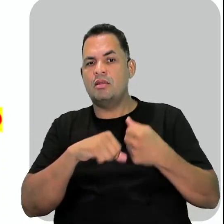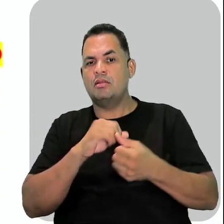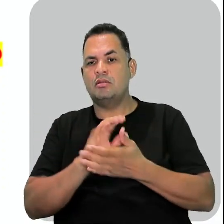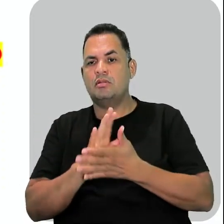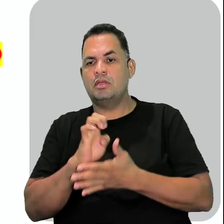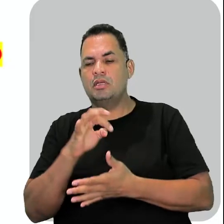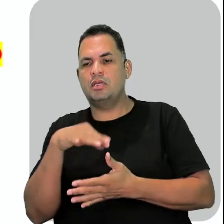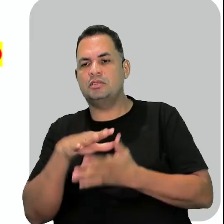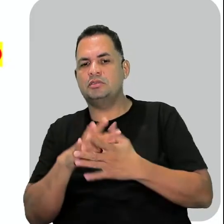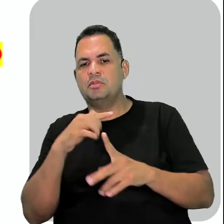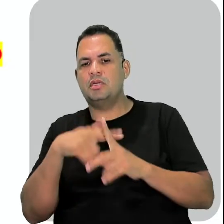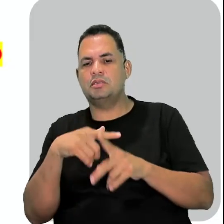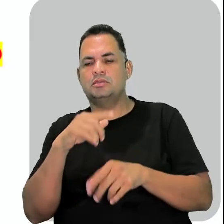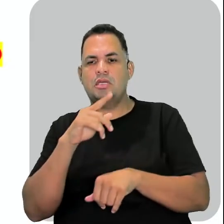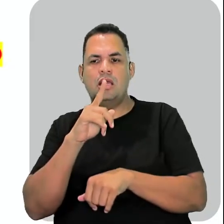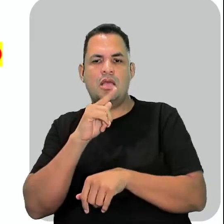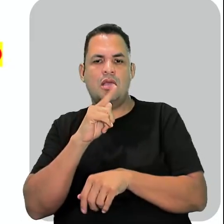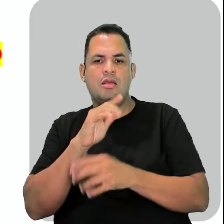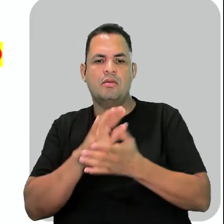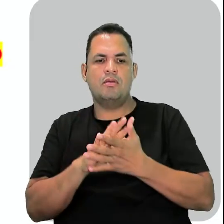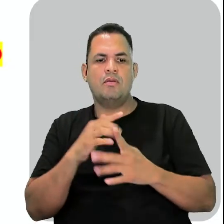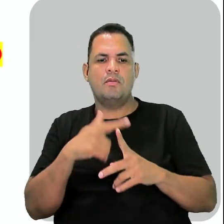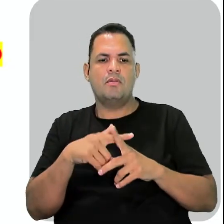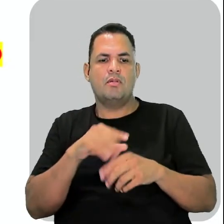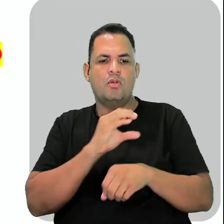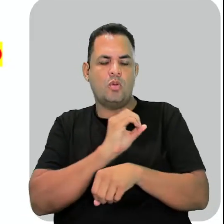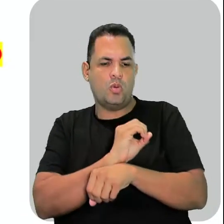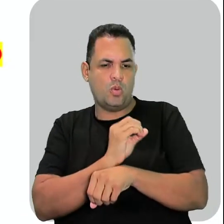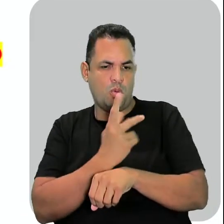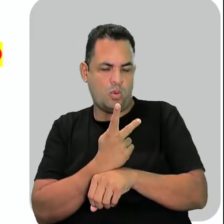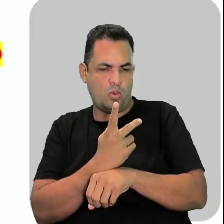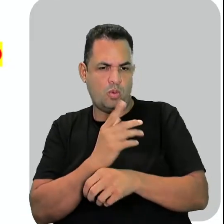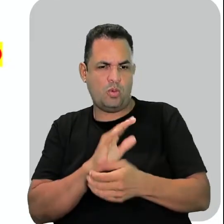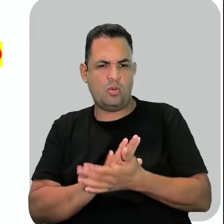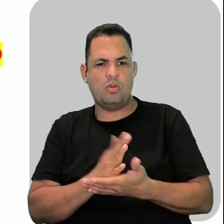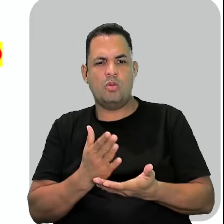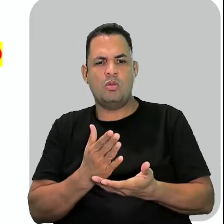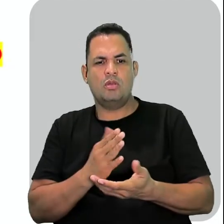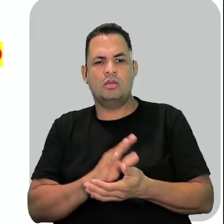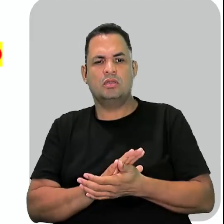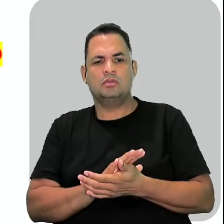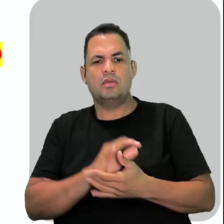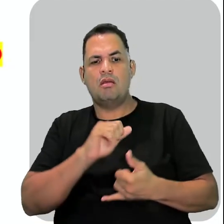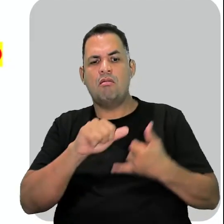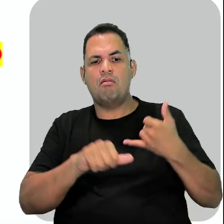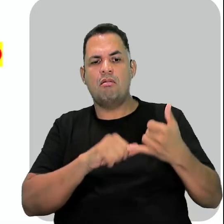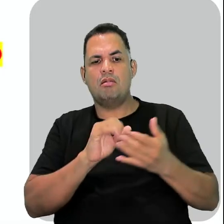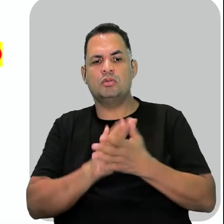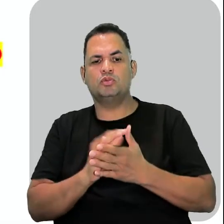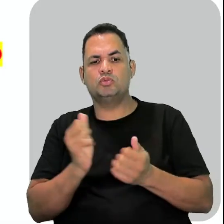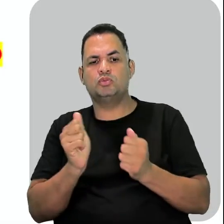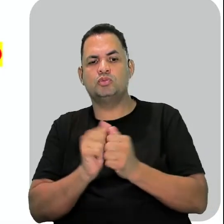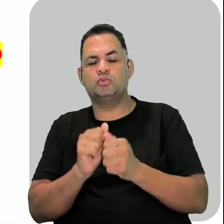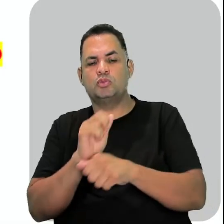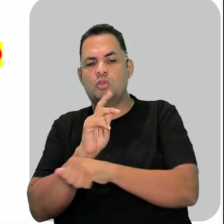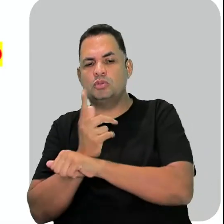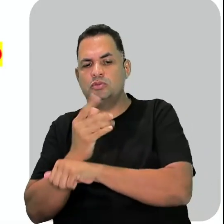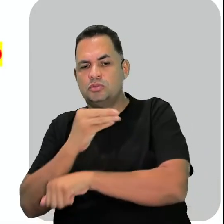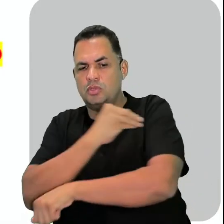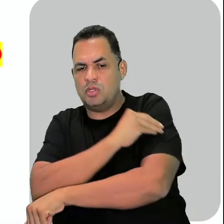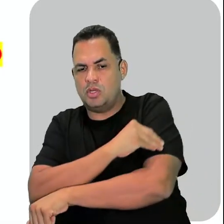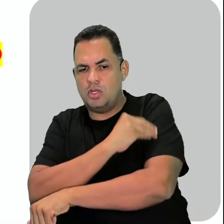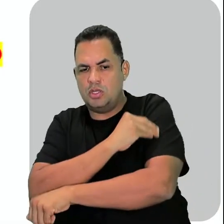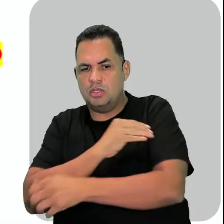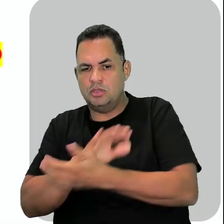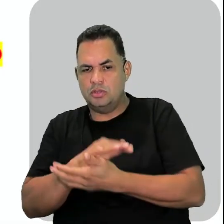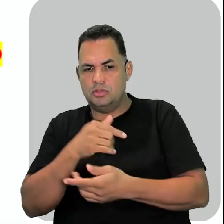éster mais água. Por quê? Porque a hidroxila do nosso ácido ela vai reagir com o hidrogênio do álcool, fazendo